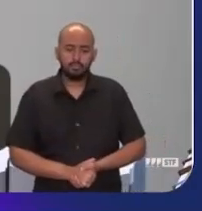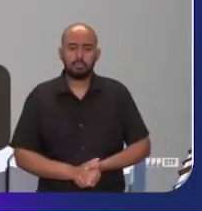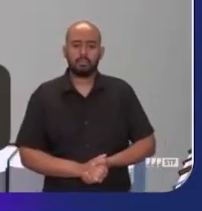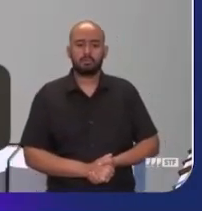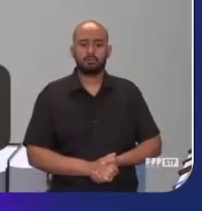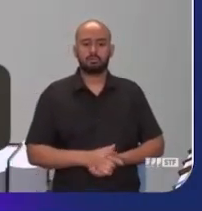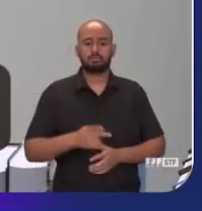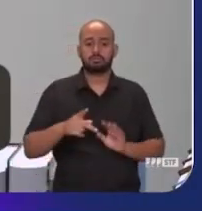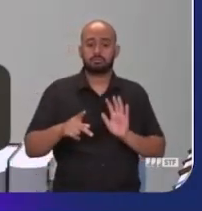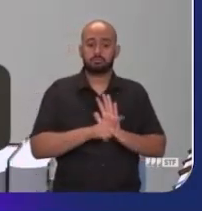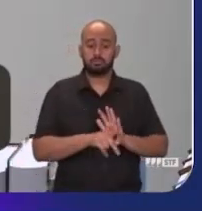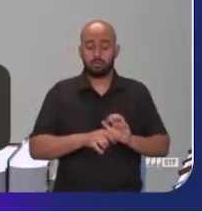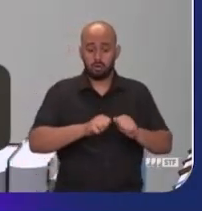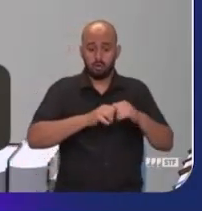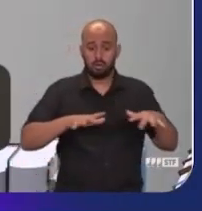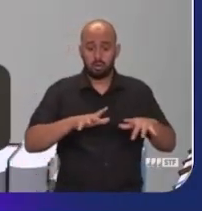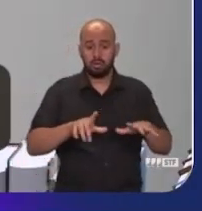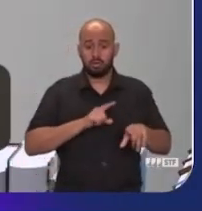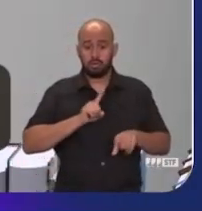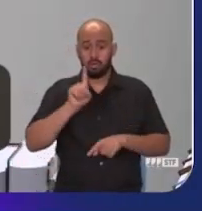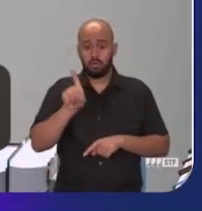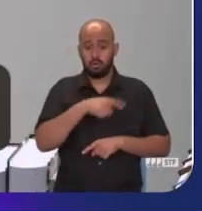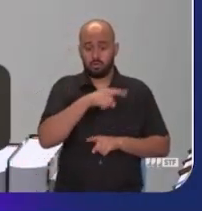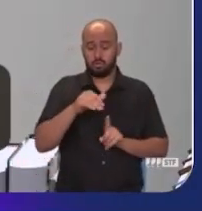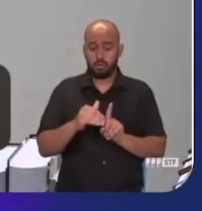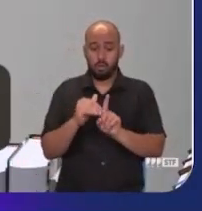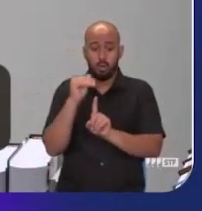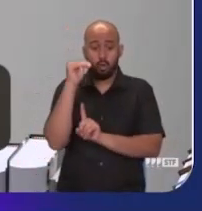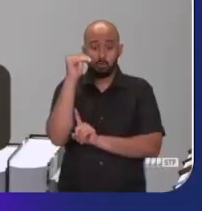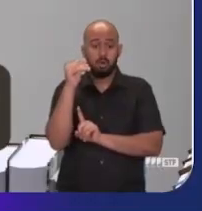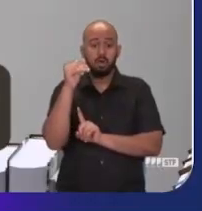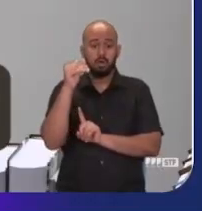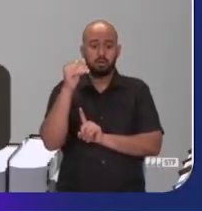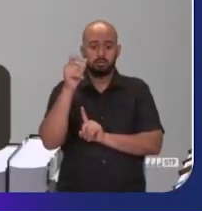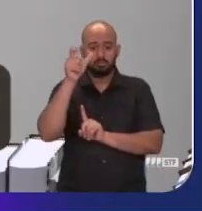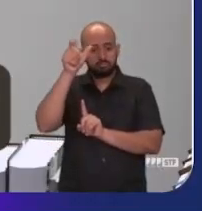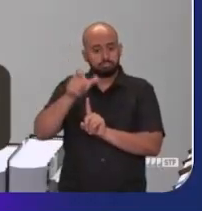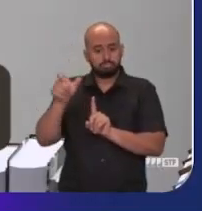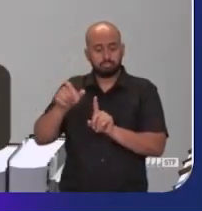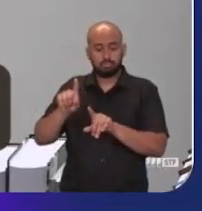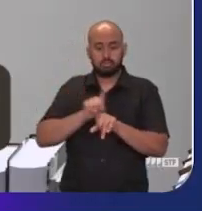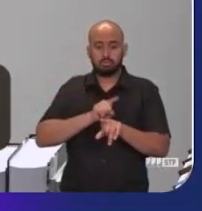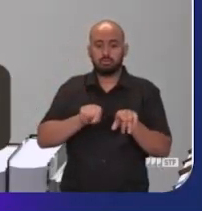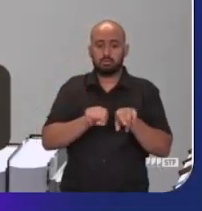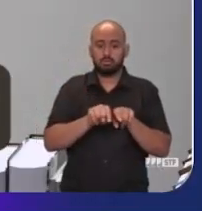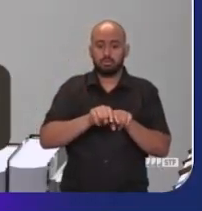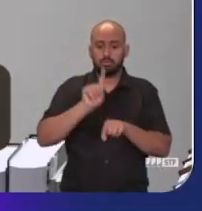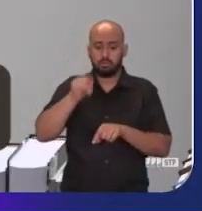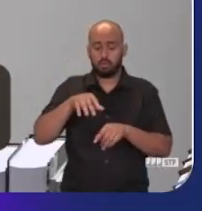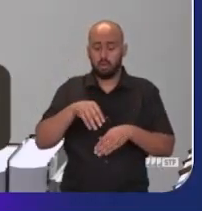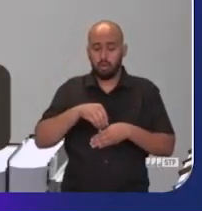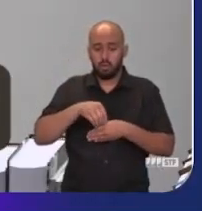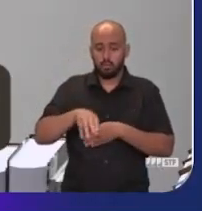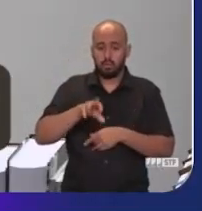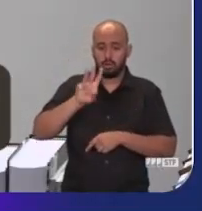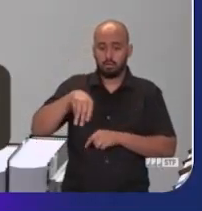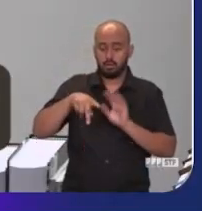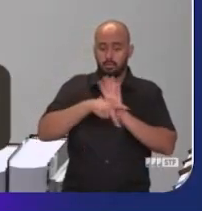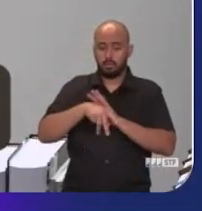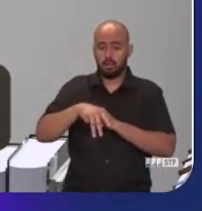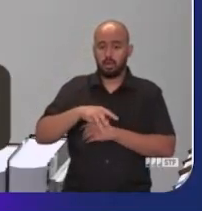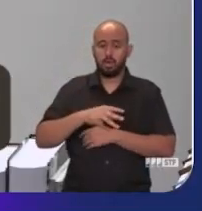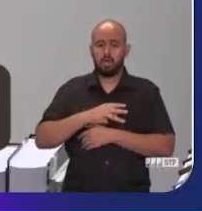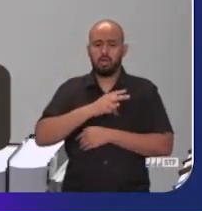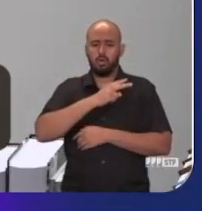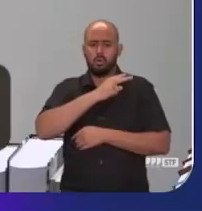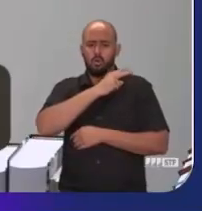campo para a neutralização de autoridades públicas. As contribuições do Major Rodrigo Bezerra de Azevedo, do Major